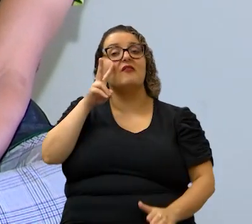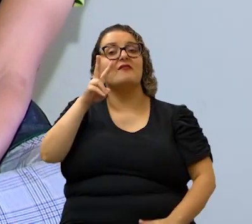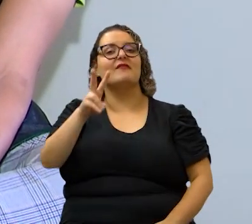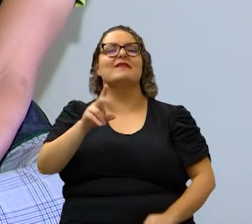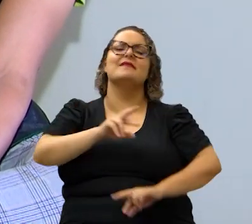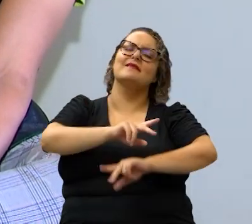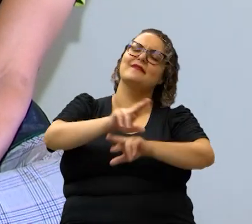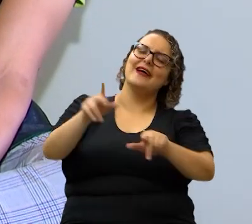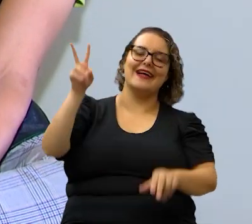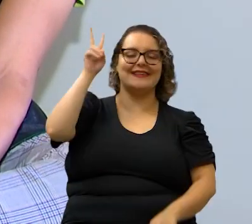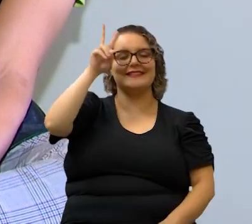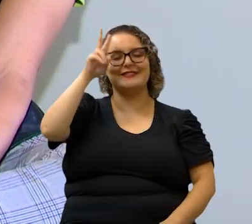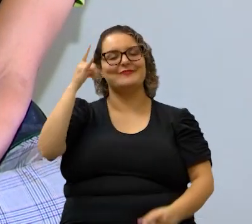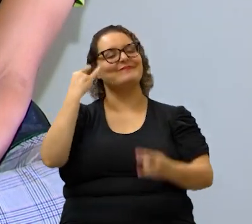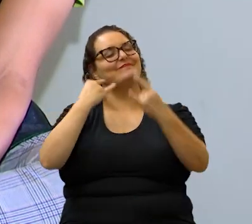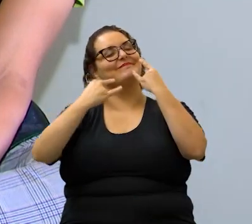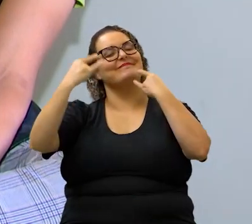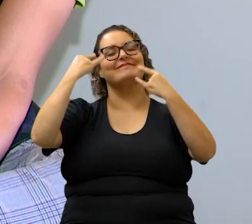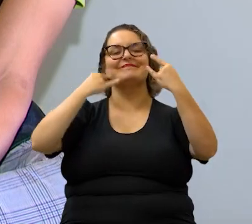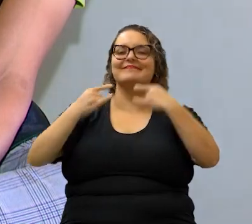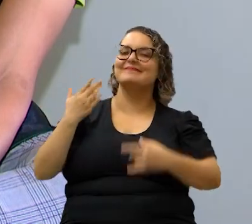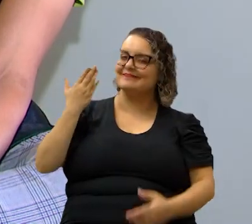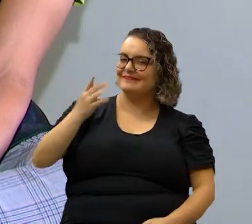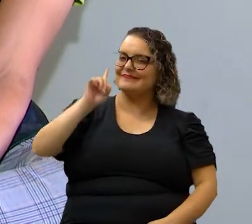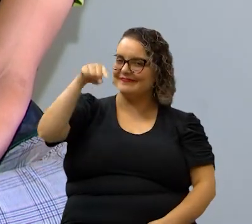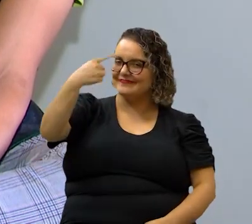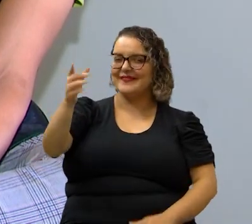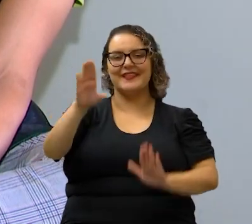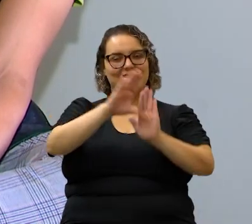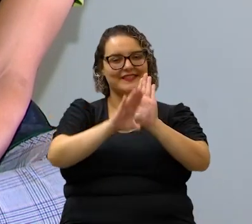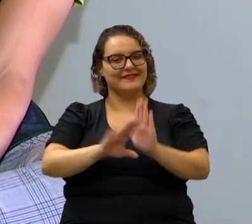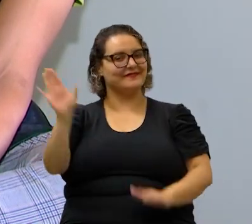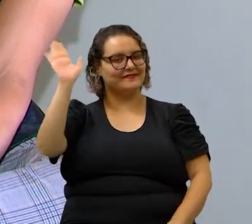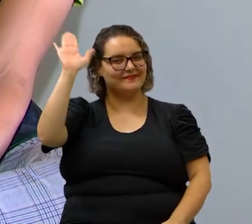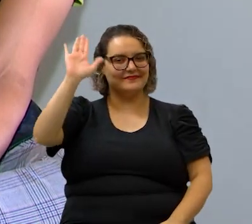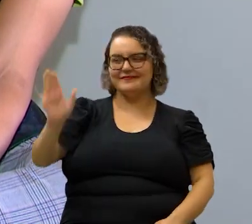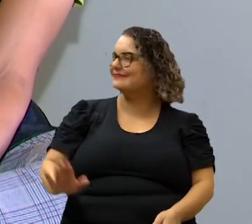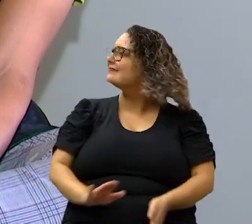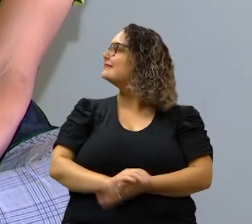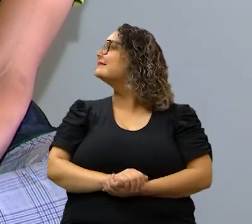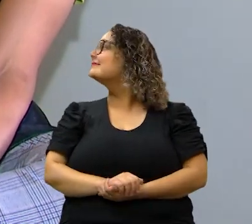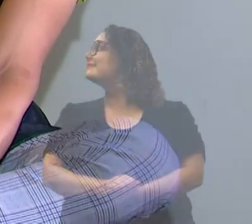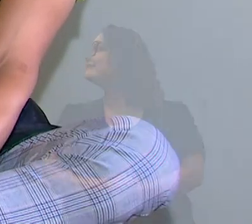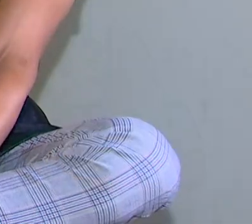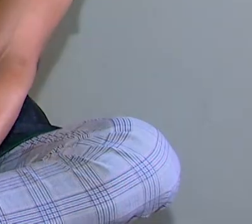você vai ver tantas histórias inspiradoras lá. E até um próximo programa.